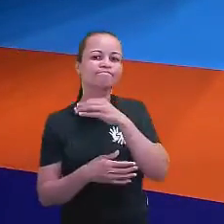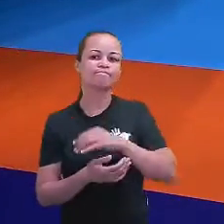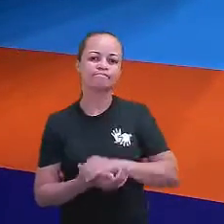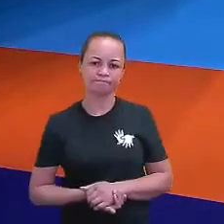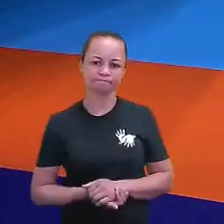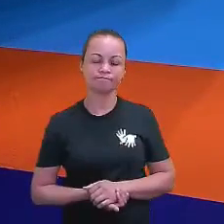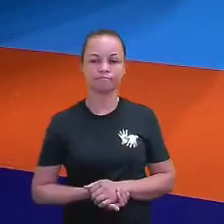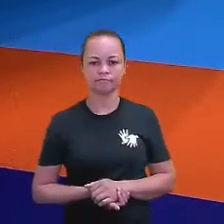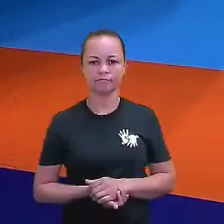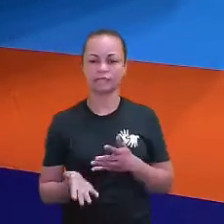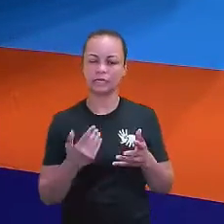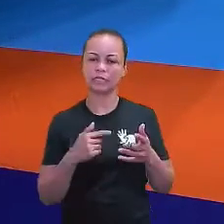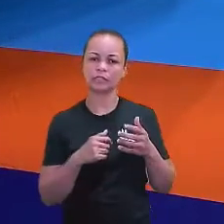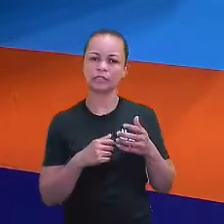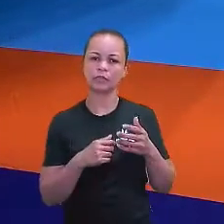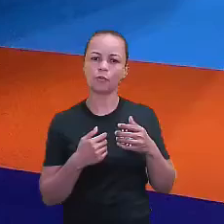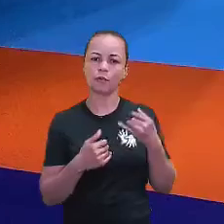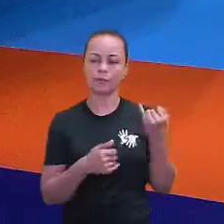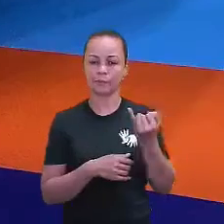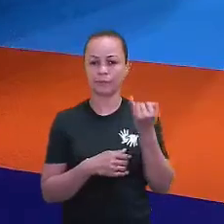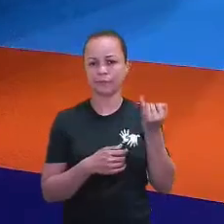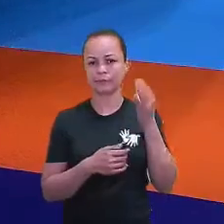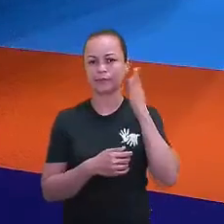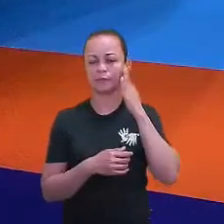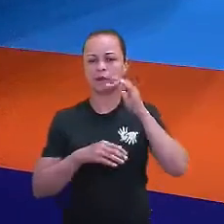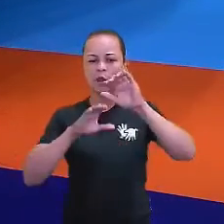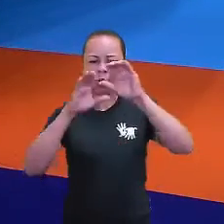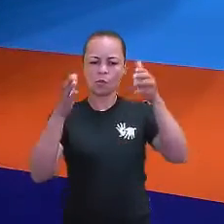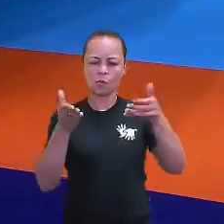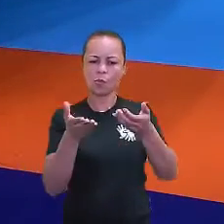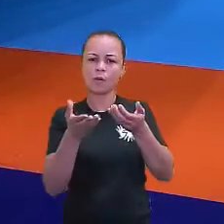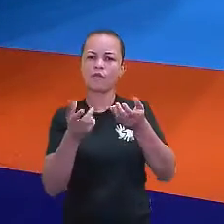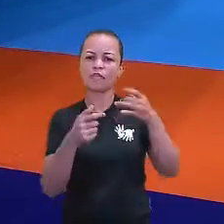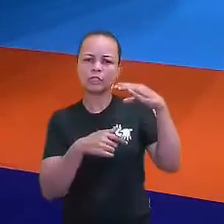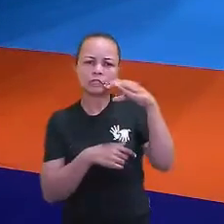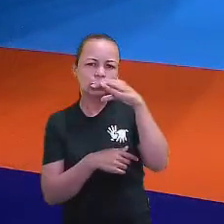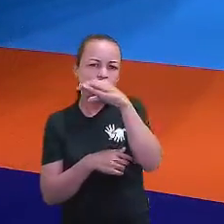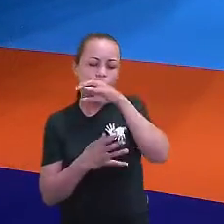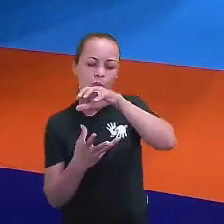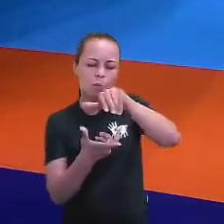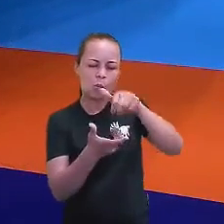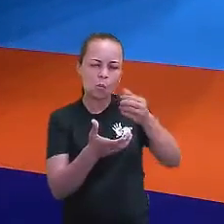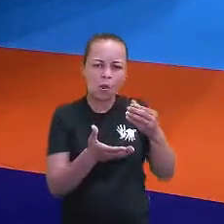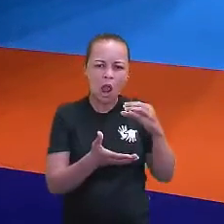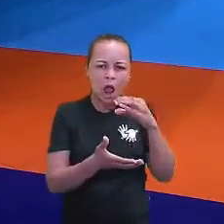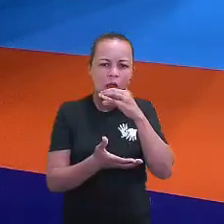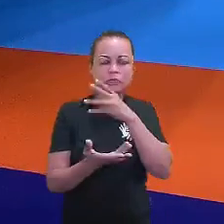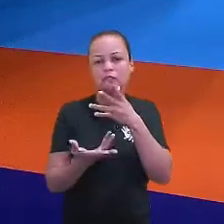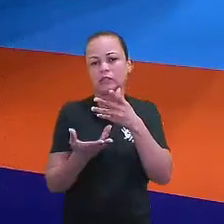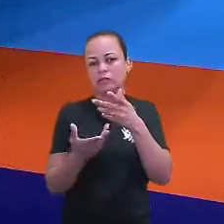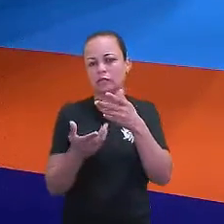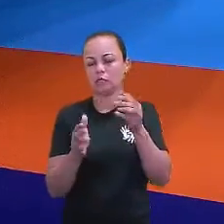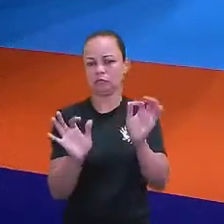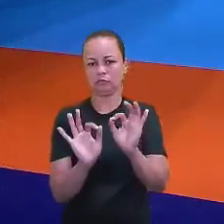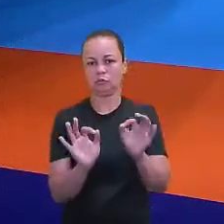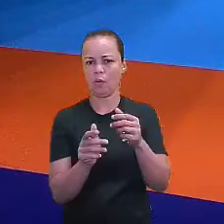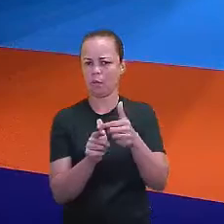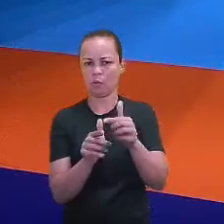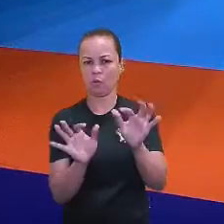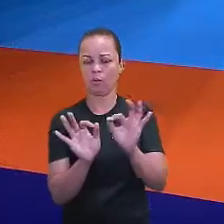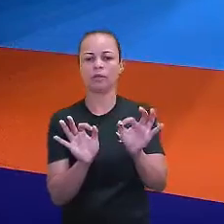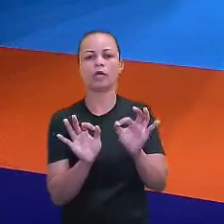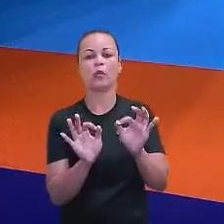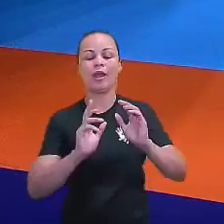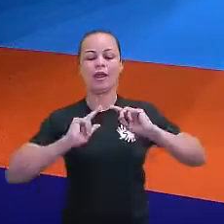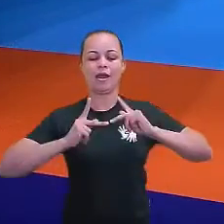ressaltando, reiteradamente, como a gente sempre diz, o efeito estufa não há problema nenhum nele. O problema não é no efeito estufa. O problema é a ação humana que